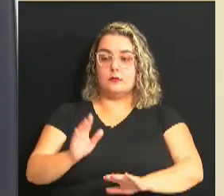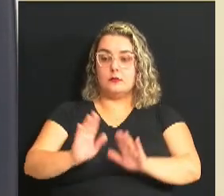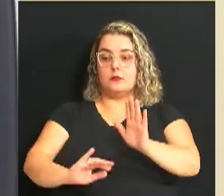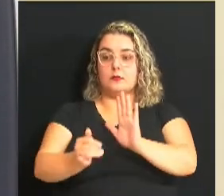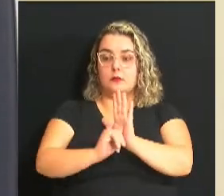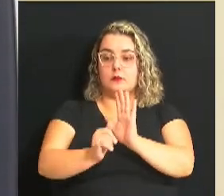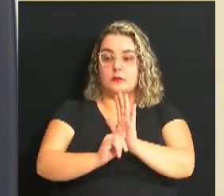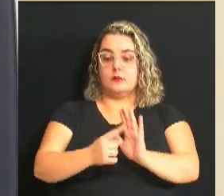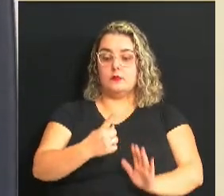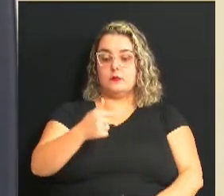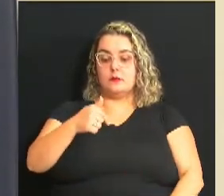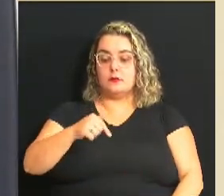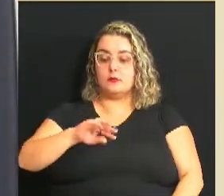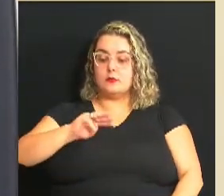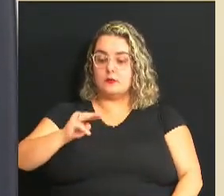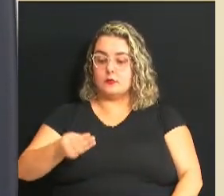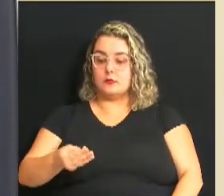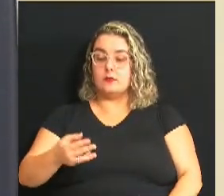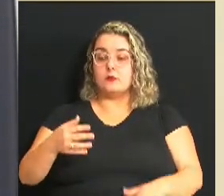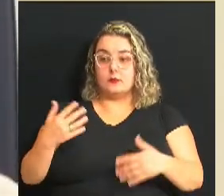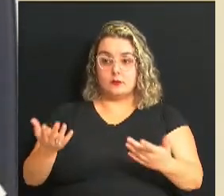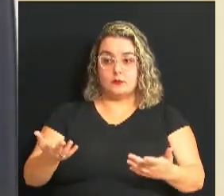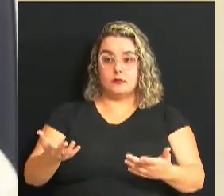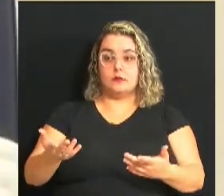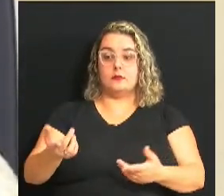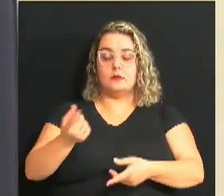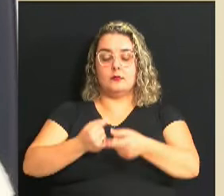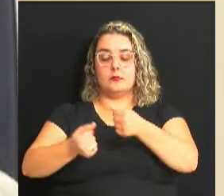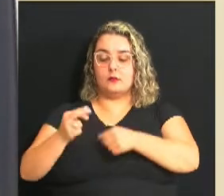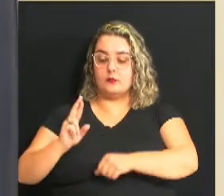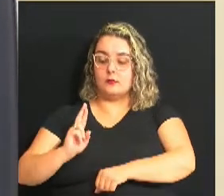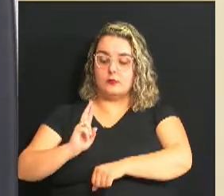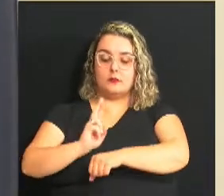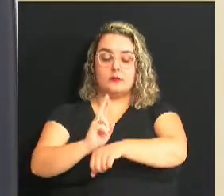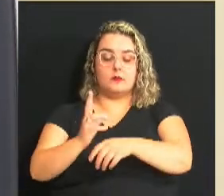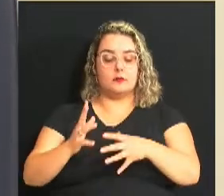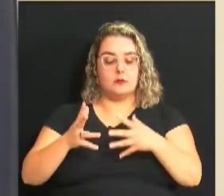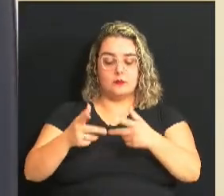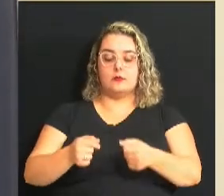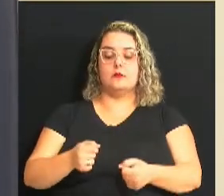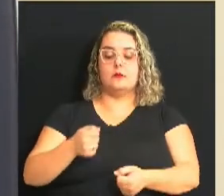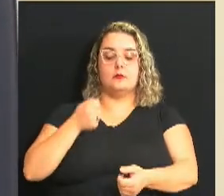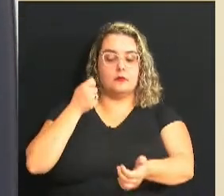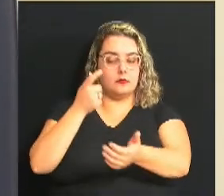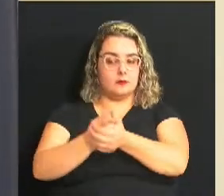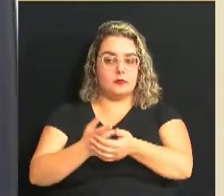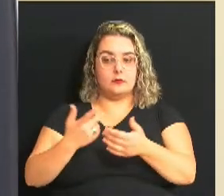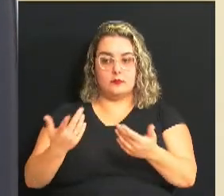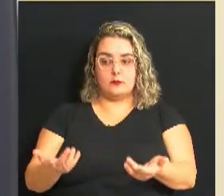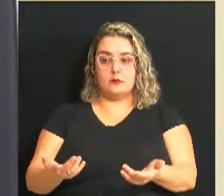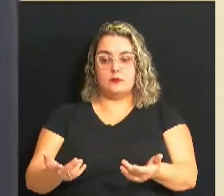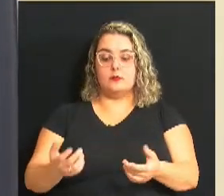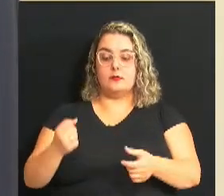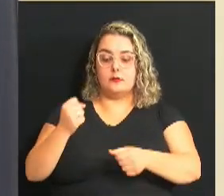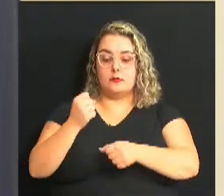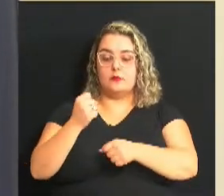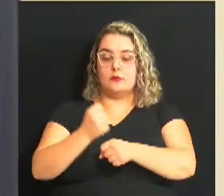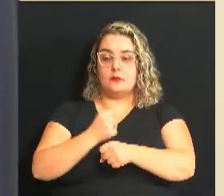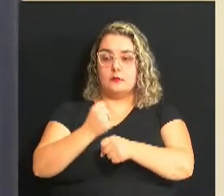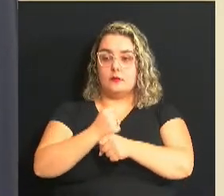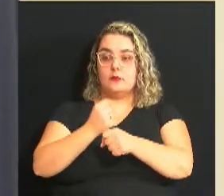de 17 milhões. Esse recurso já está sendo todo pago e tudo mais, e a obra deve ser concluída